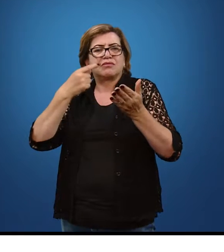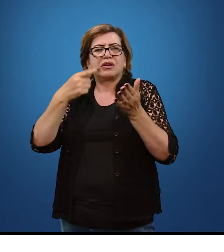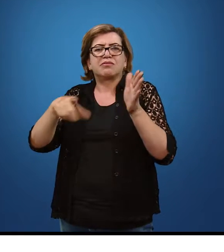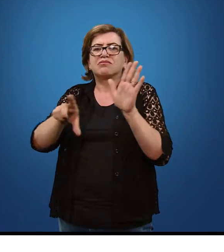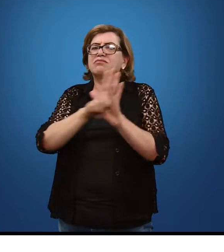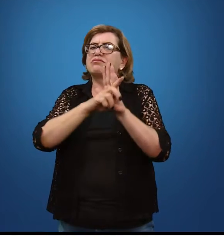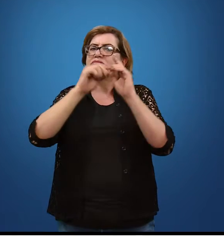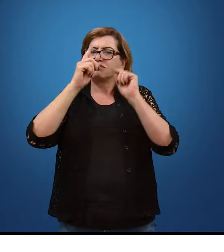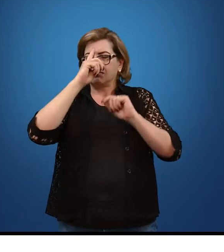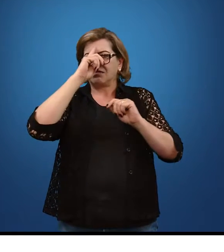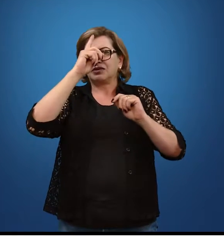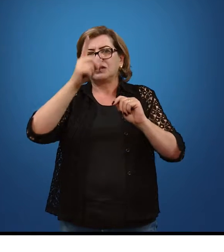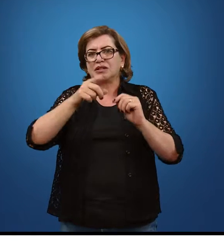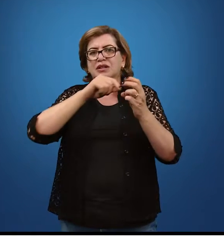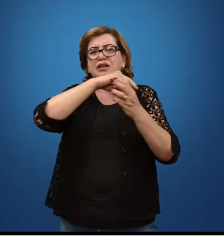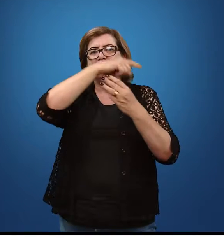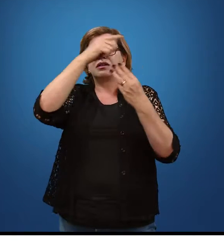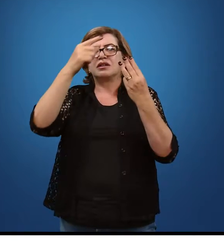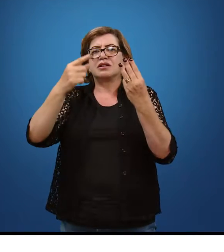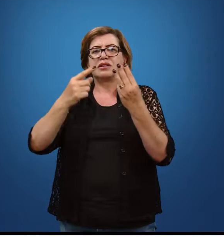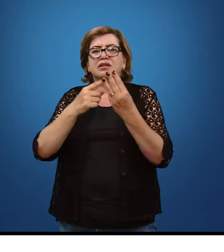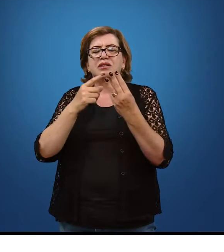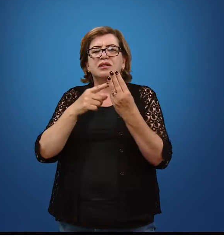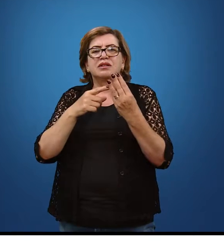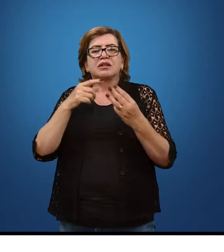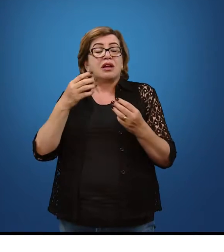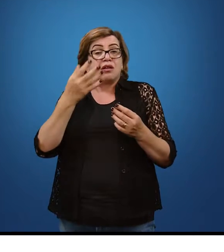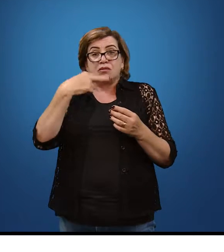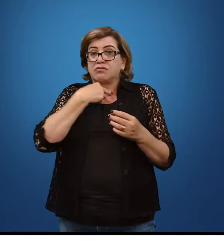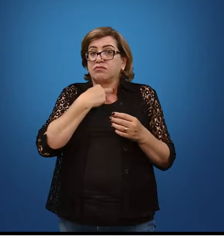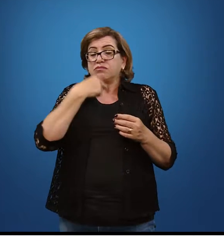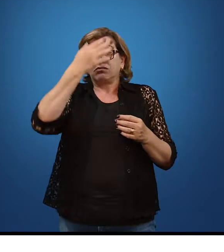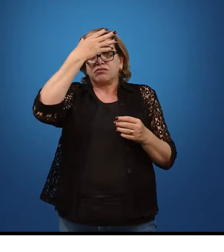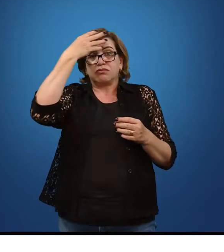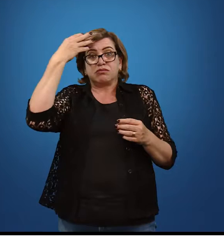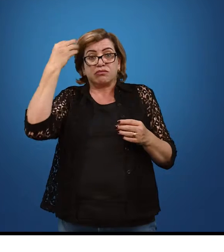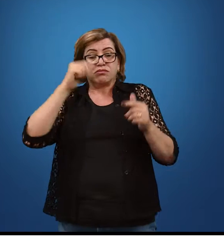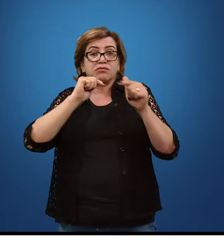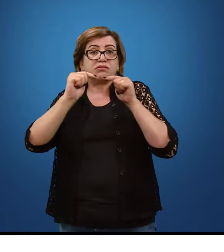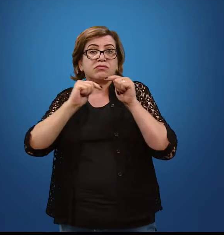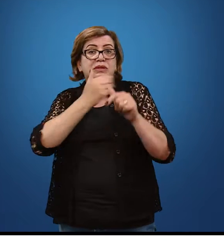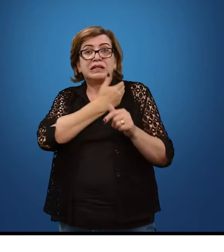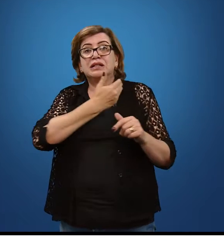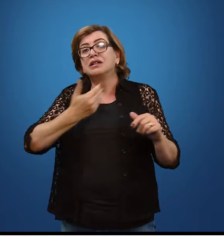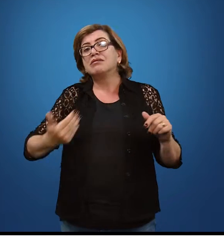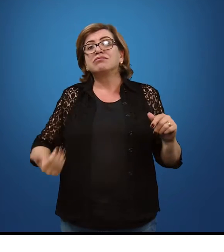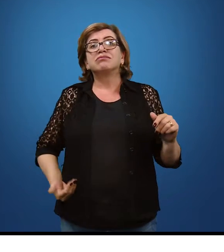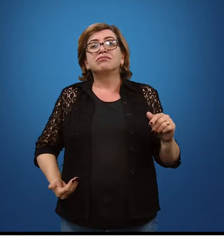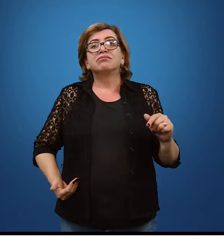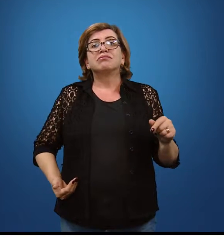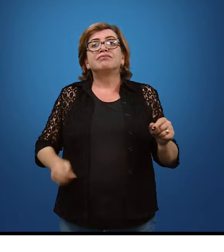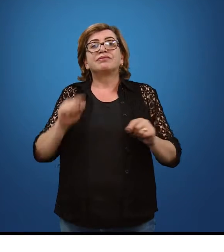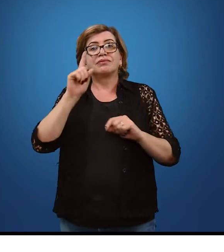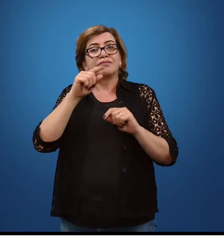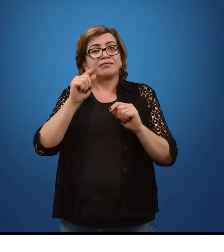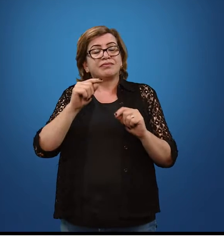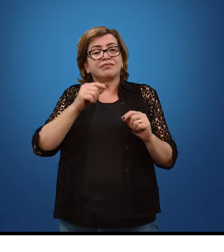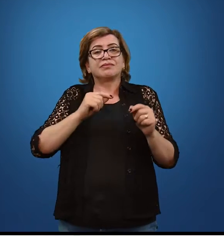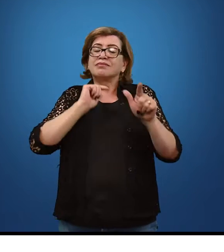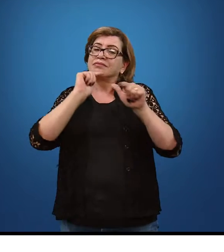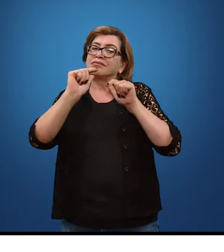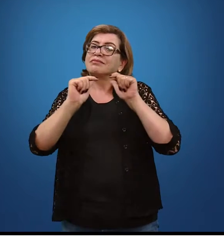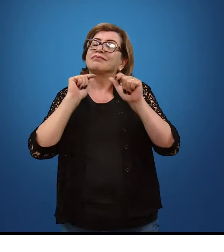lei. E, por fim, não podemos esquecer do serviço público, que é aquele serviço que vai ser